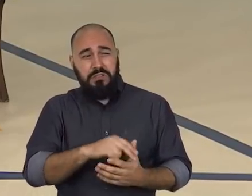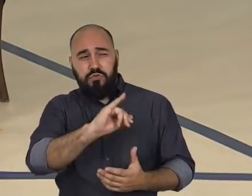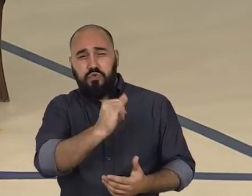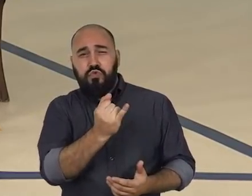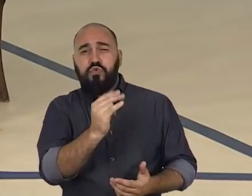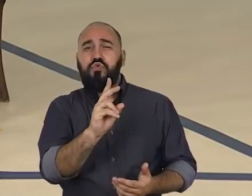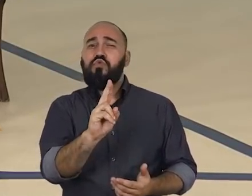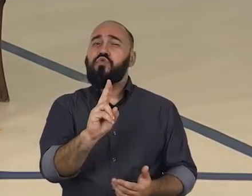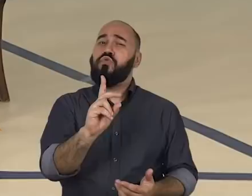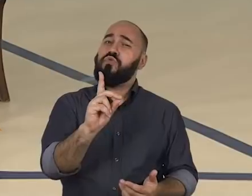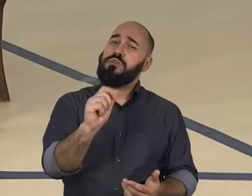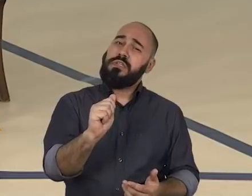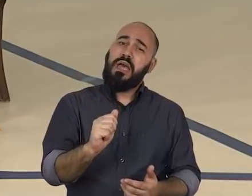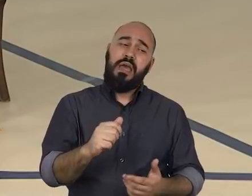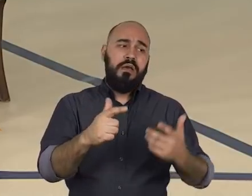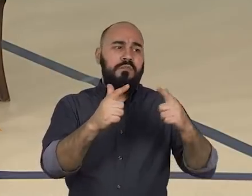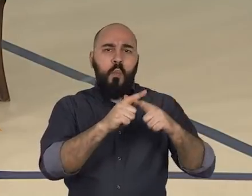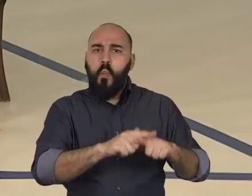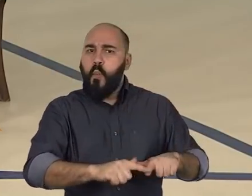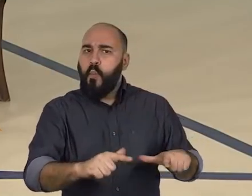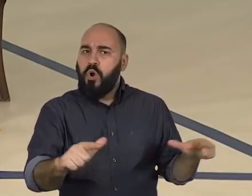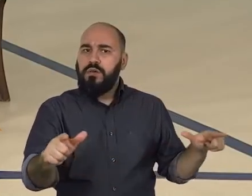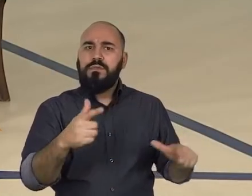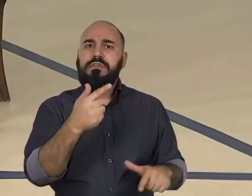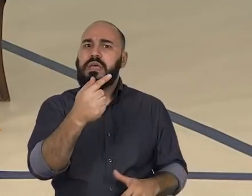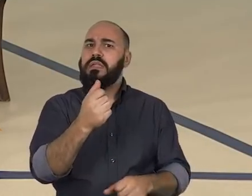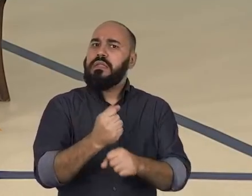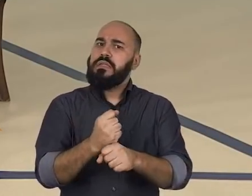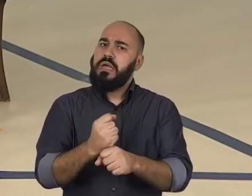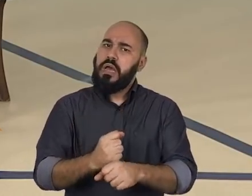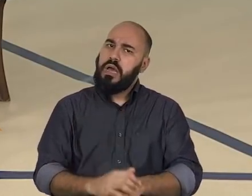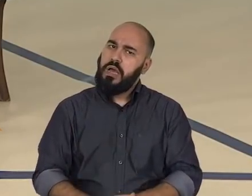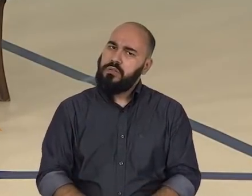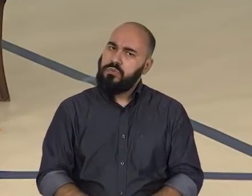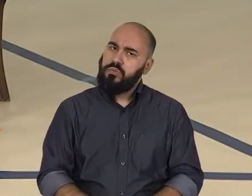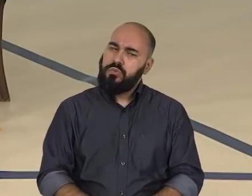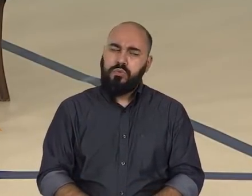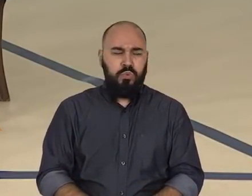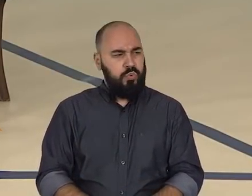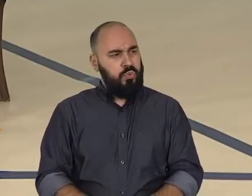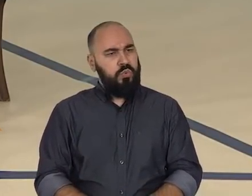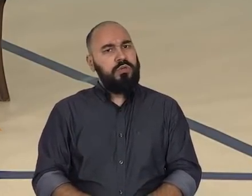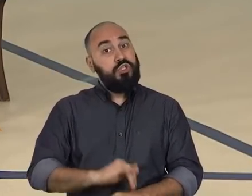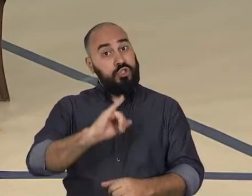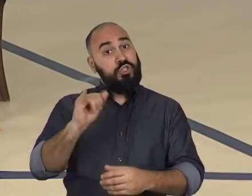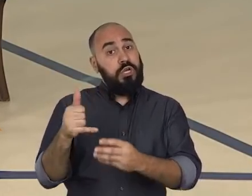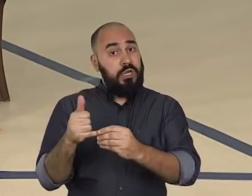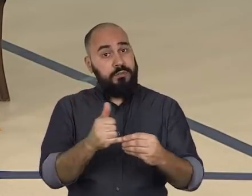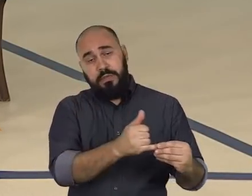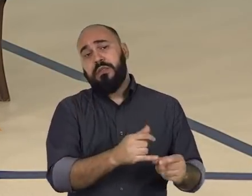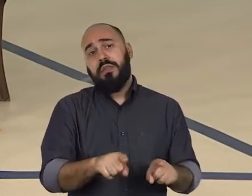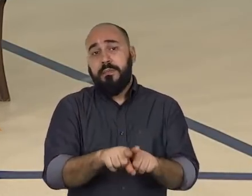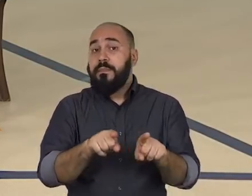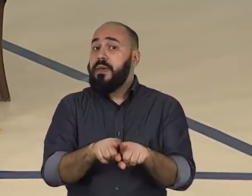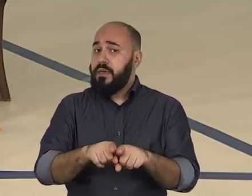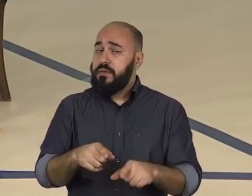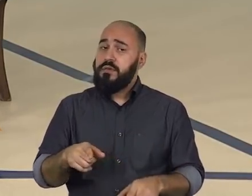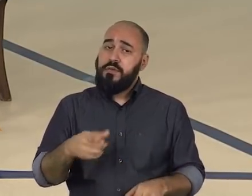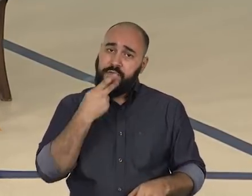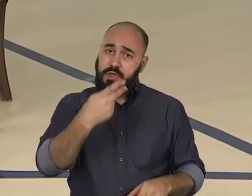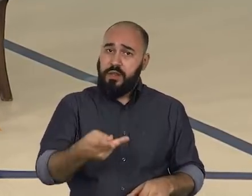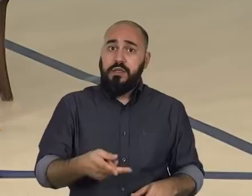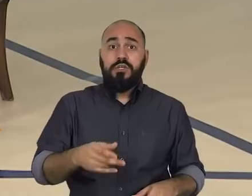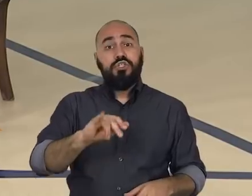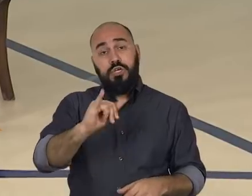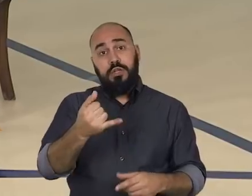foi privada de população por 70 anos. Jeremias também dá a entender isso quando ele fala dos 70 anos, e você pode ler em